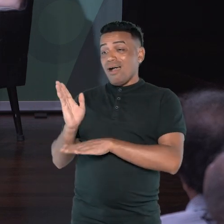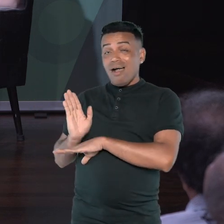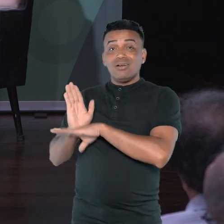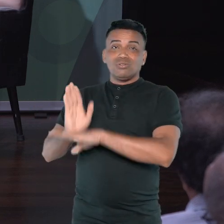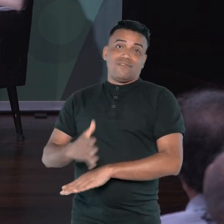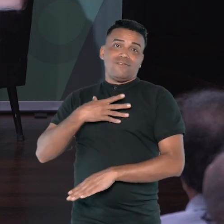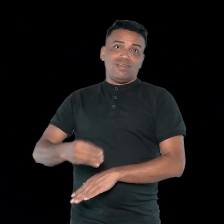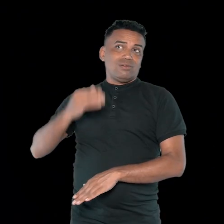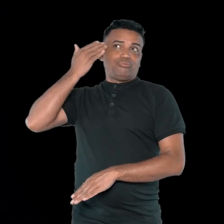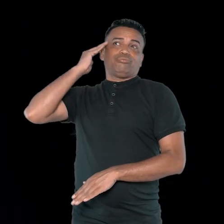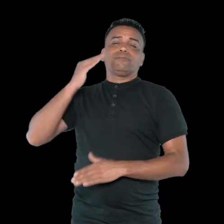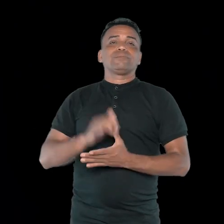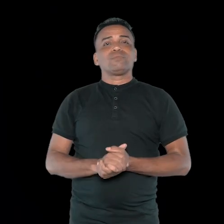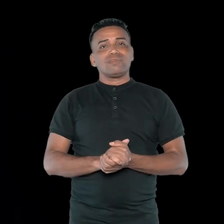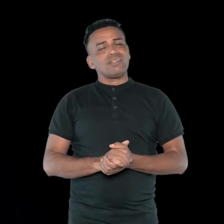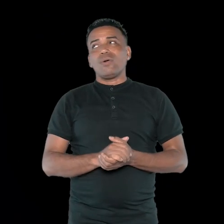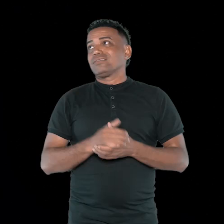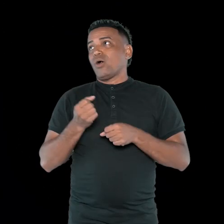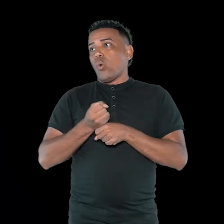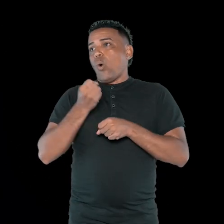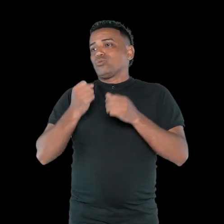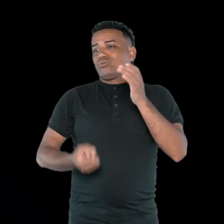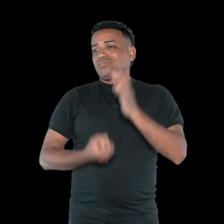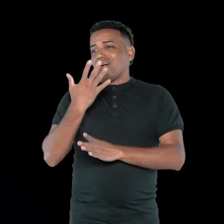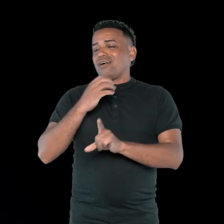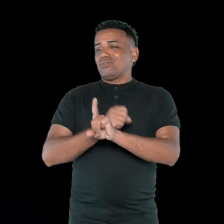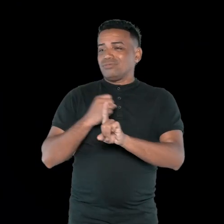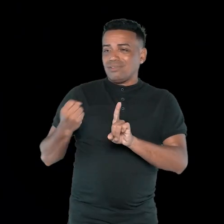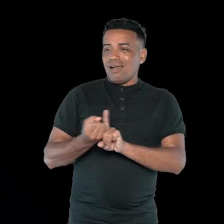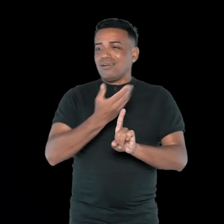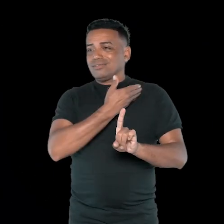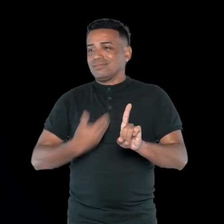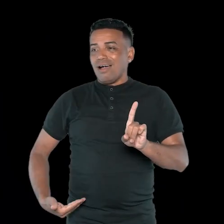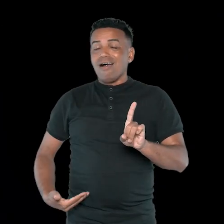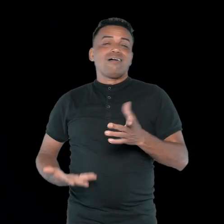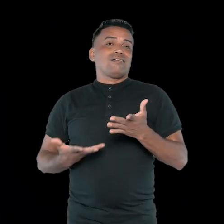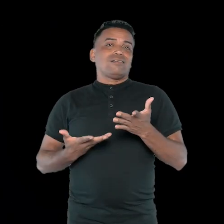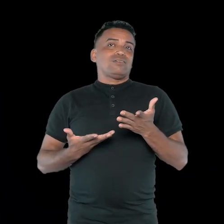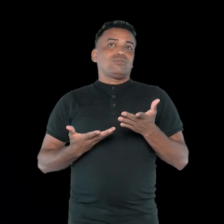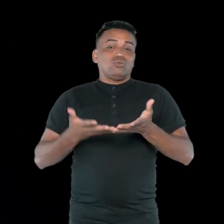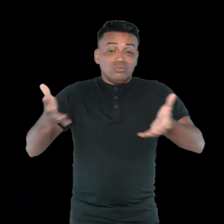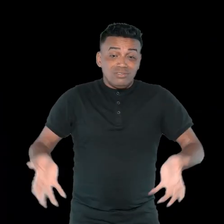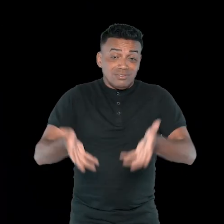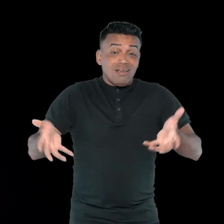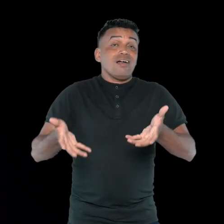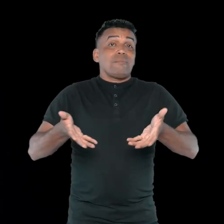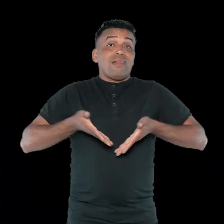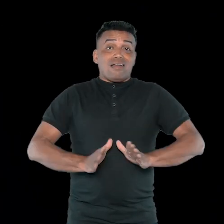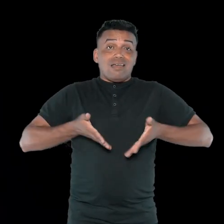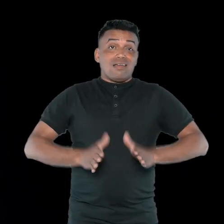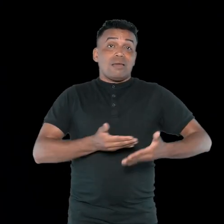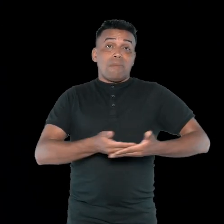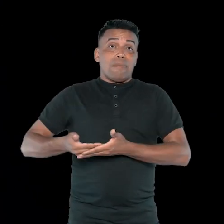Essas discussões sobre como que o Estado também lida com as questões de natalidade, é interessante ver e a gente pensar